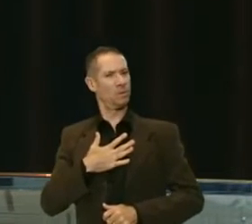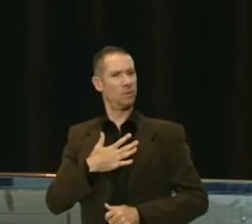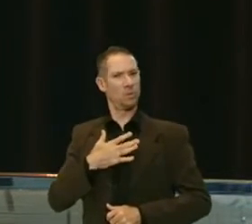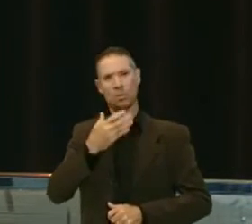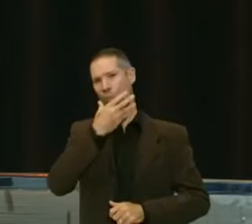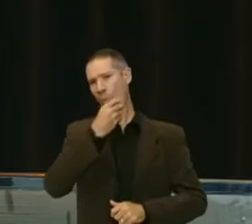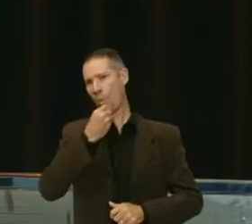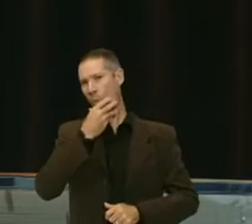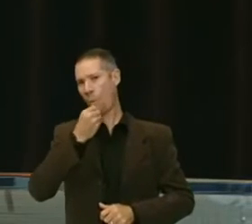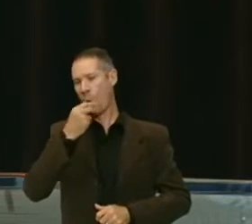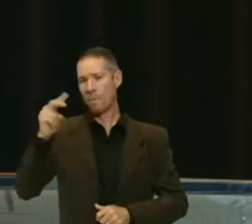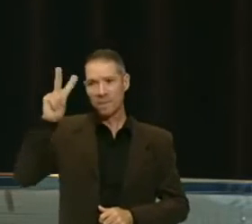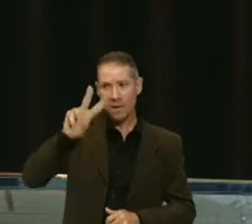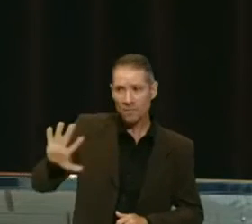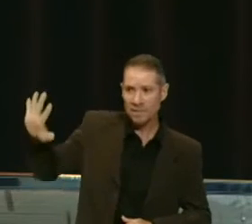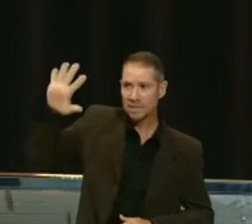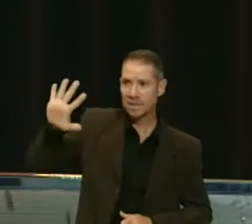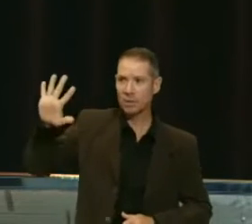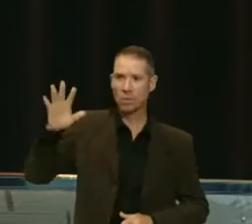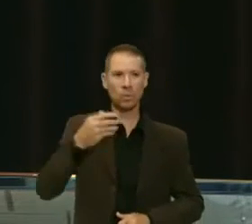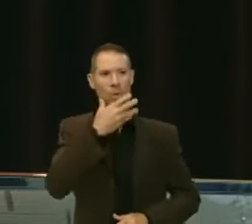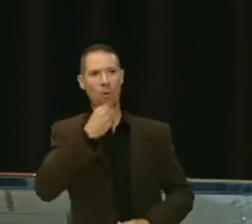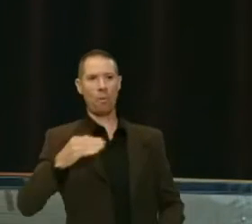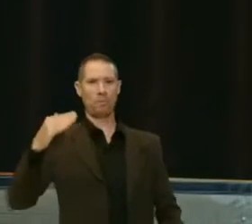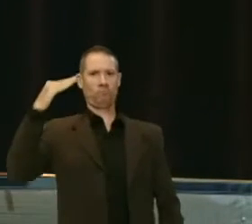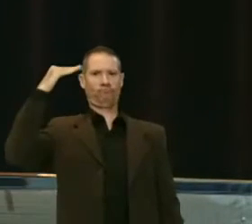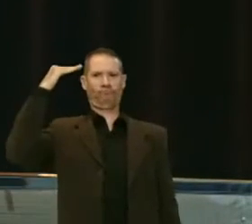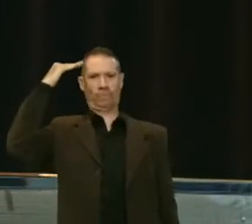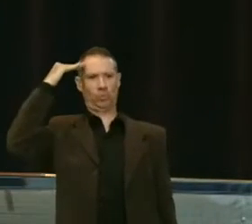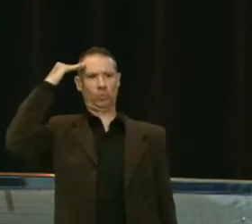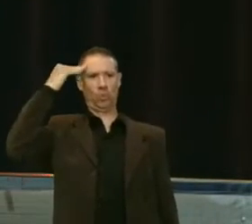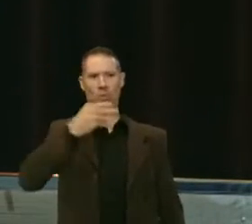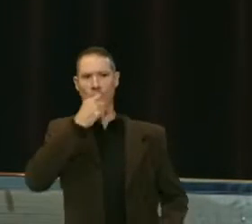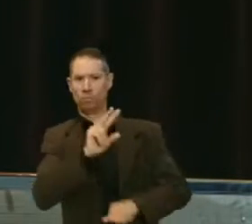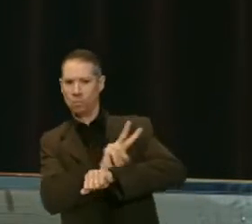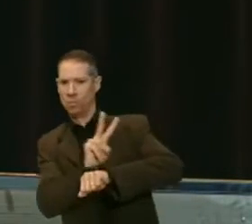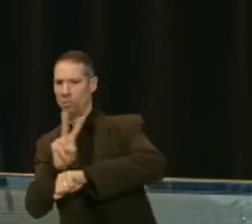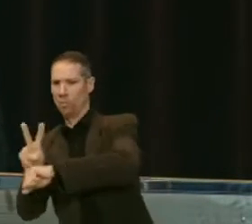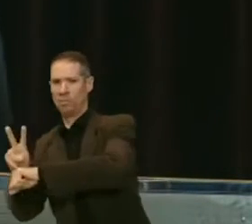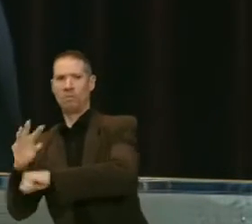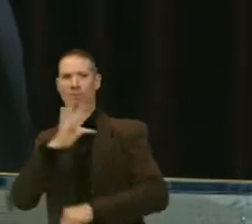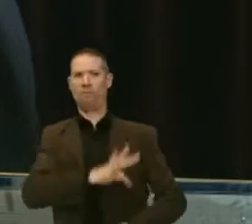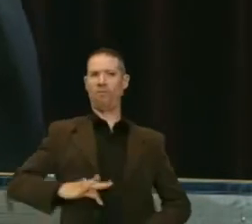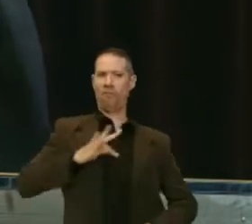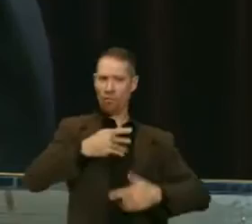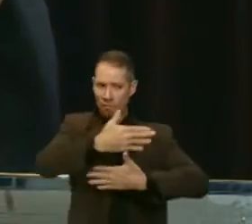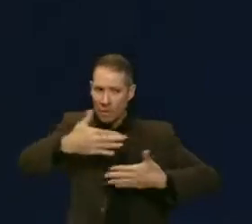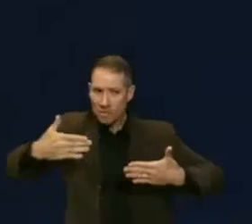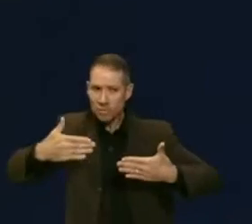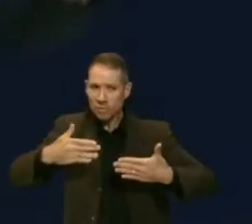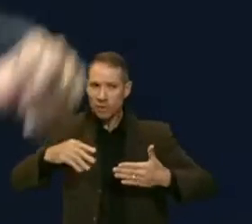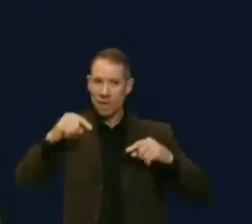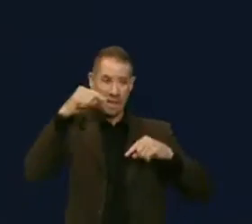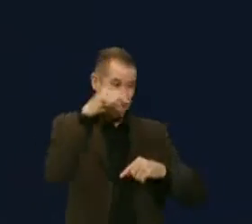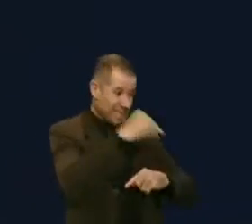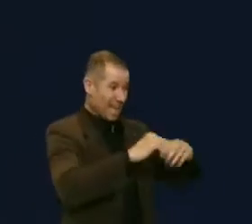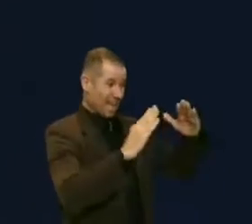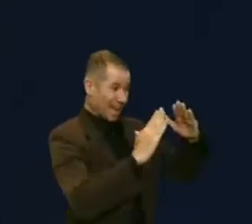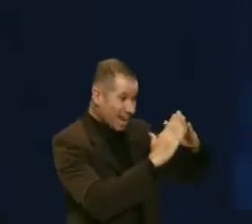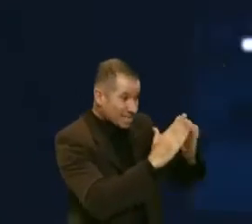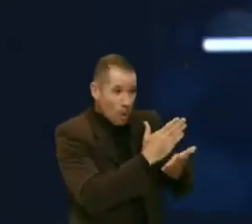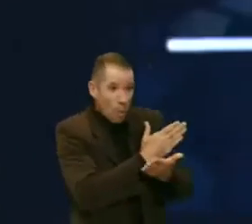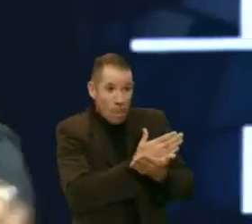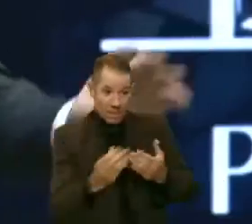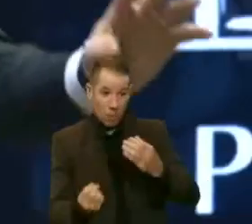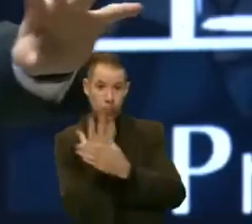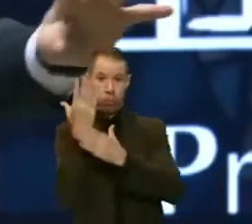o homem da visão era o carcereiro de Filipos. Naquela casa começa uma igreja, porque